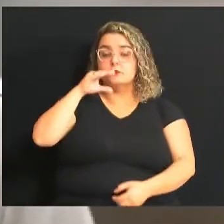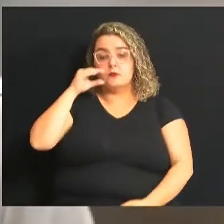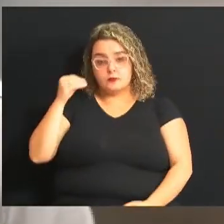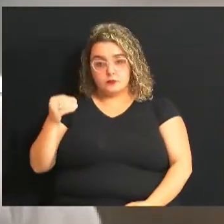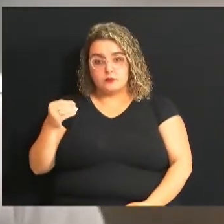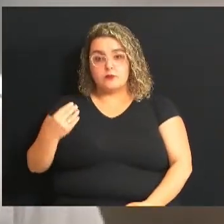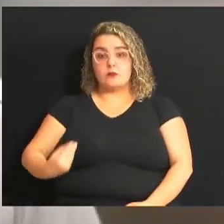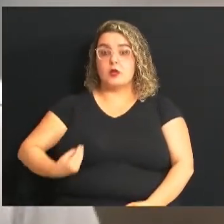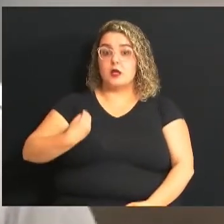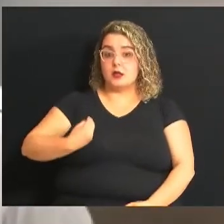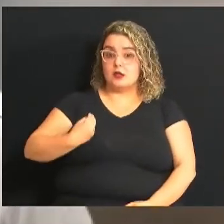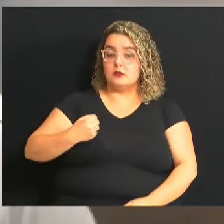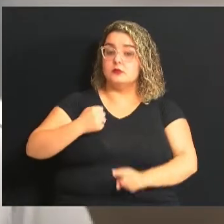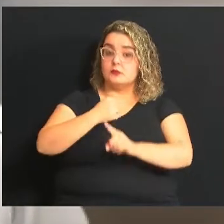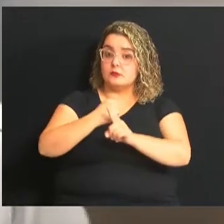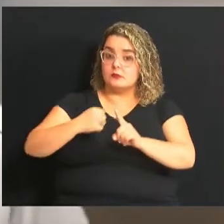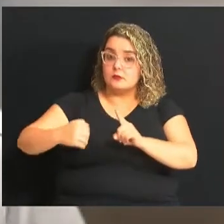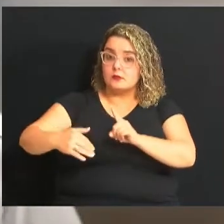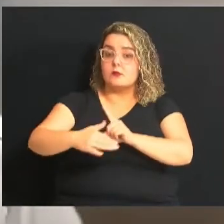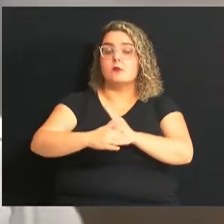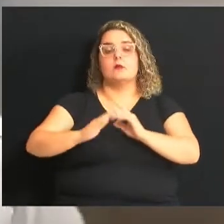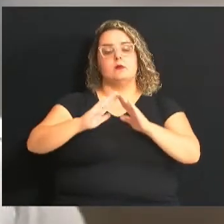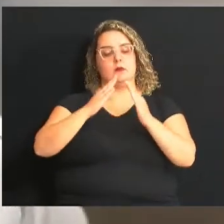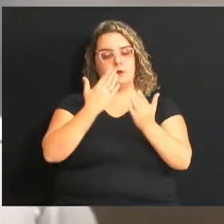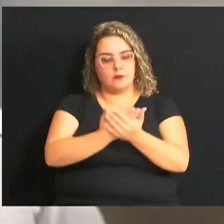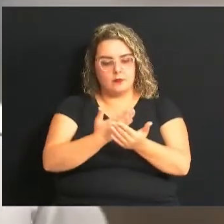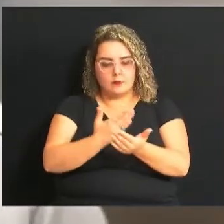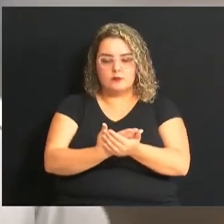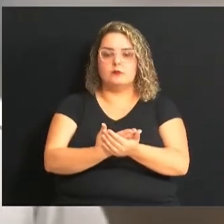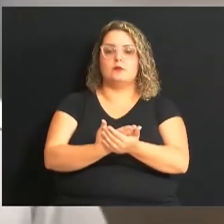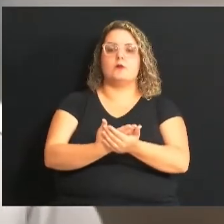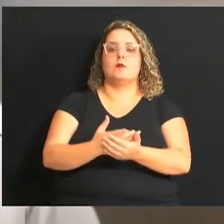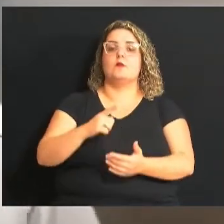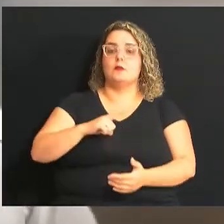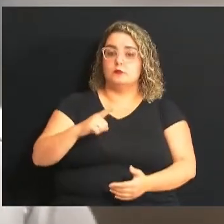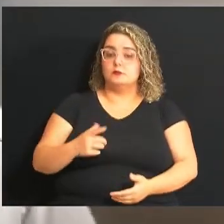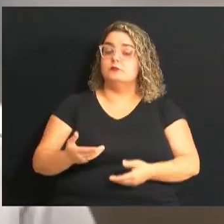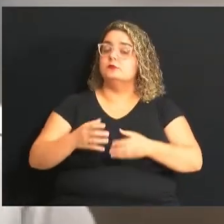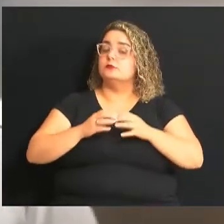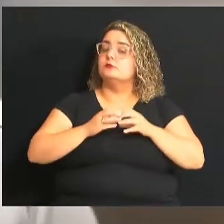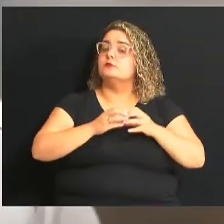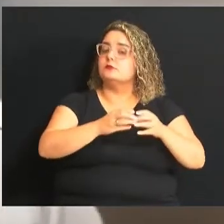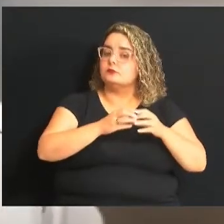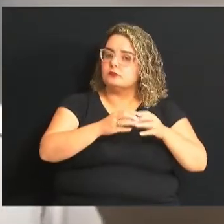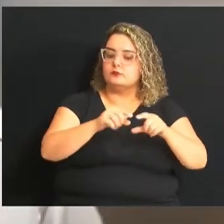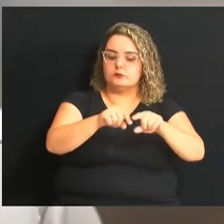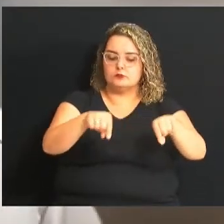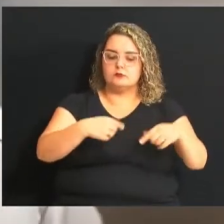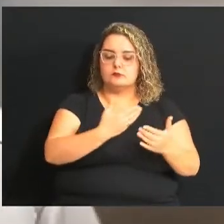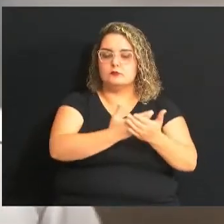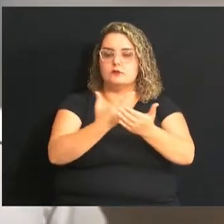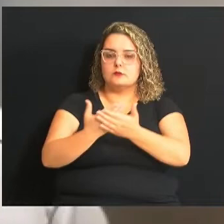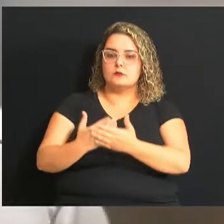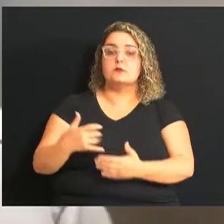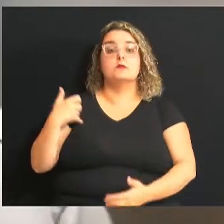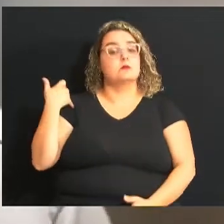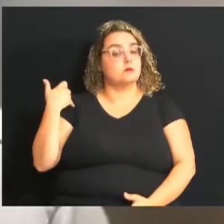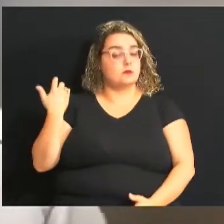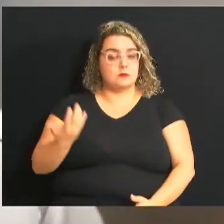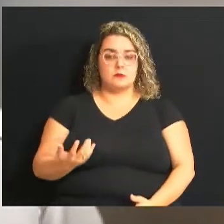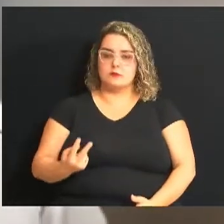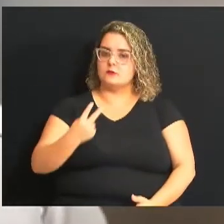vida social, para a escola, para estudar, para ter o seu convívio com a sua turma, com a sua faixa etária. Ele não